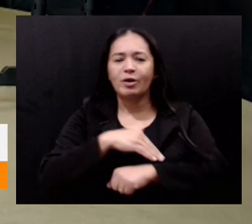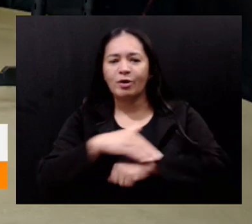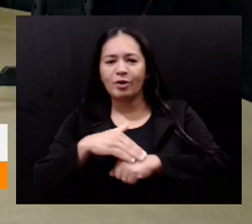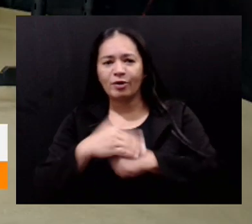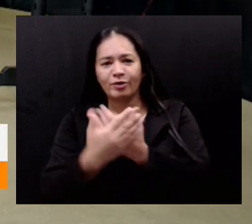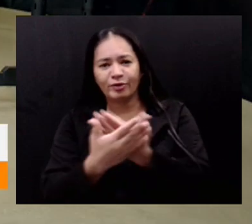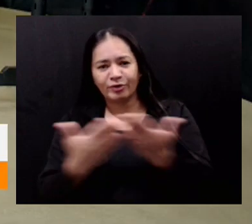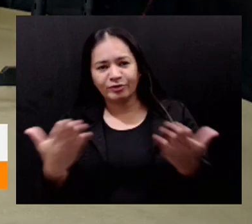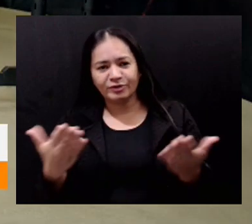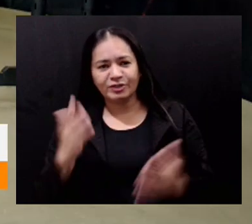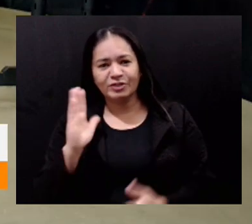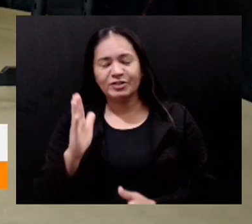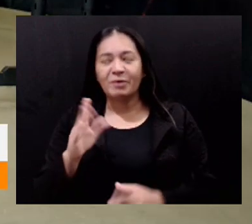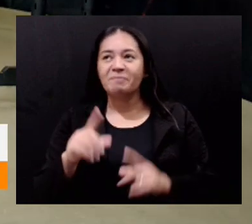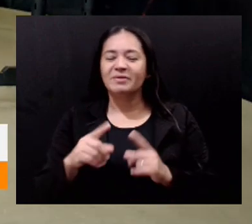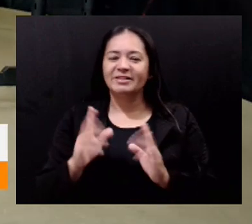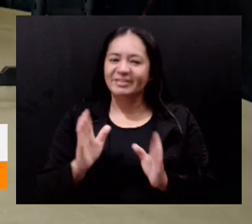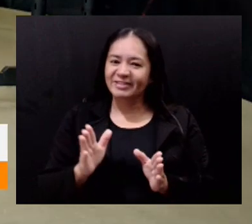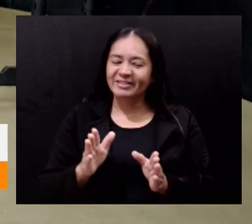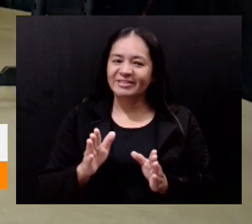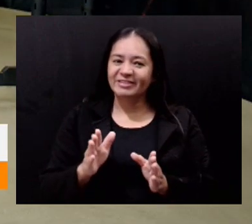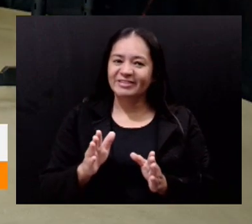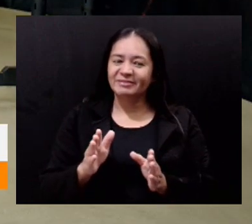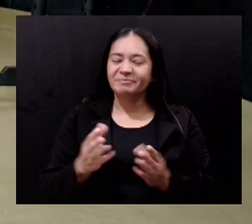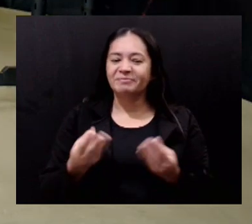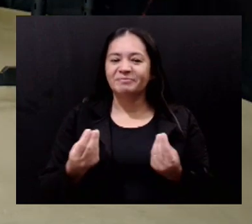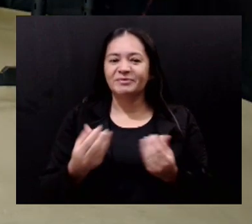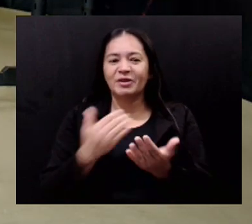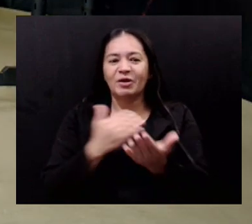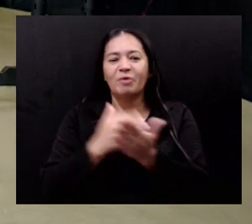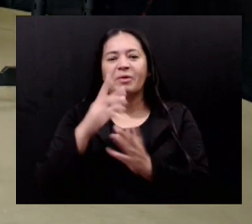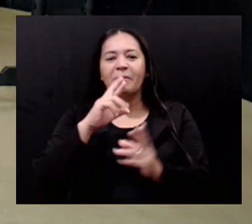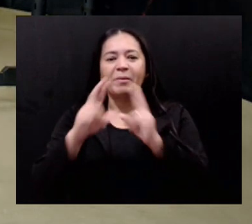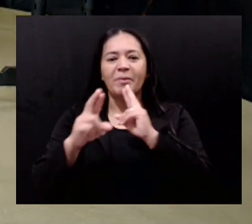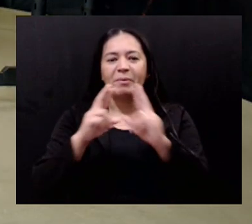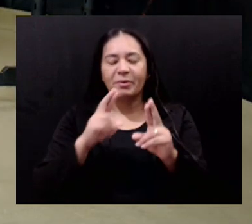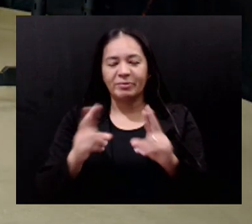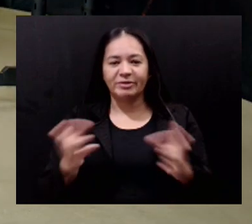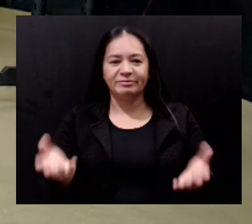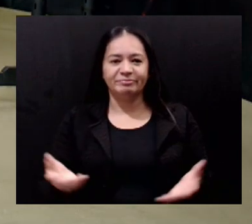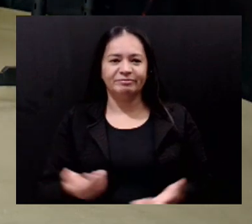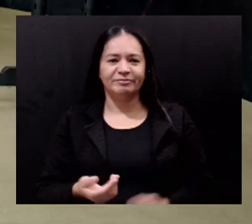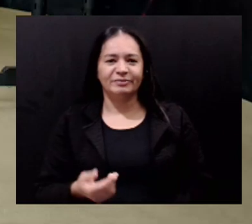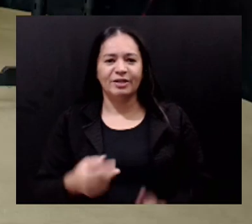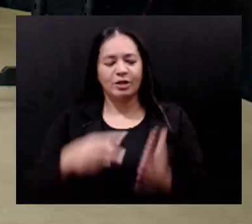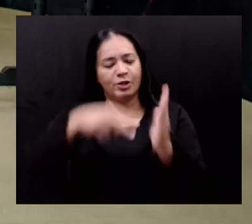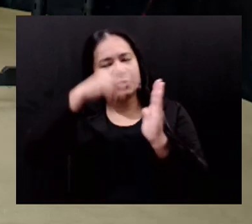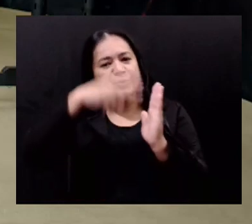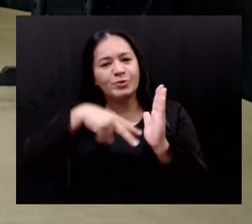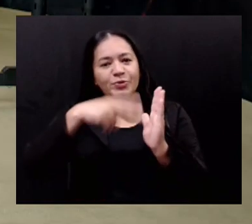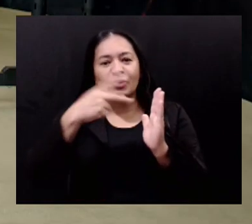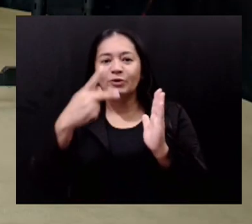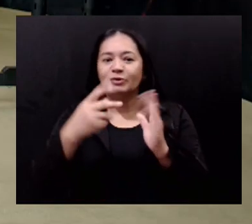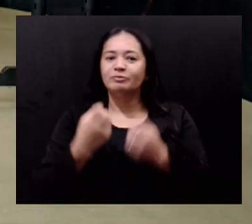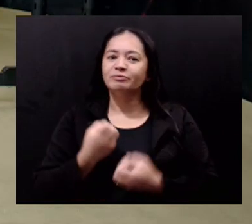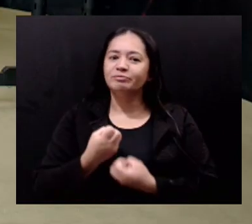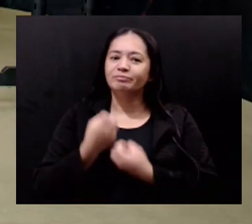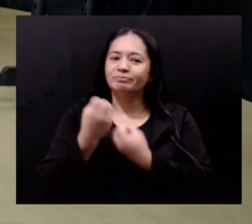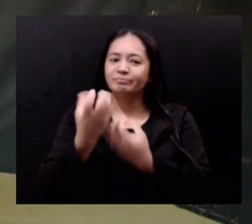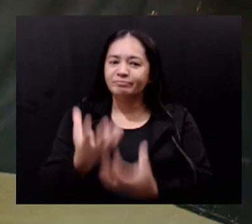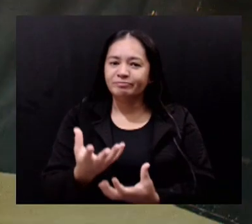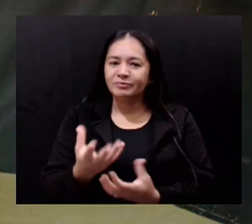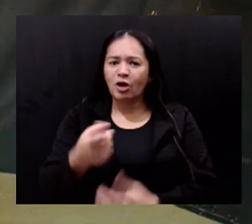já já a gente começa a responder aí as suas perguntas, ler o seu depoimento sobre a amizade. Você tem uma amizade